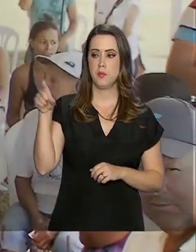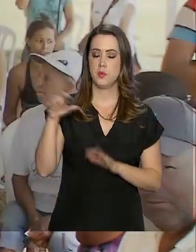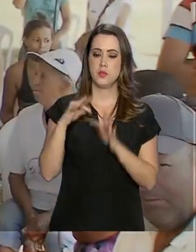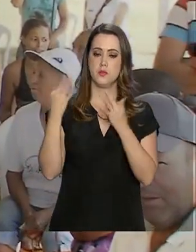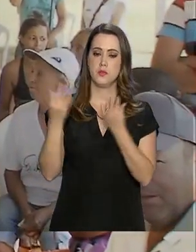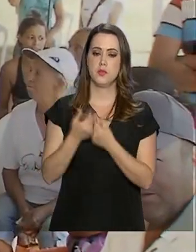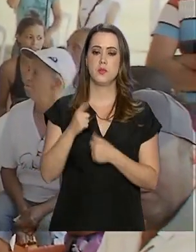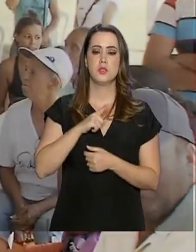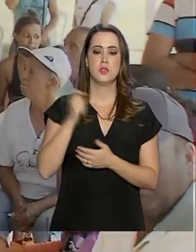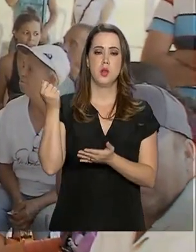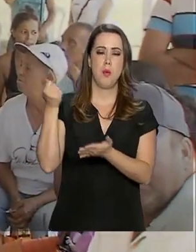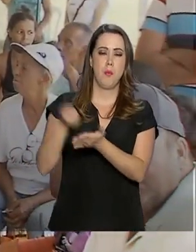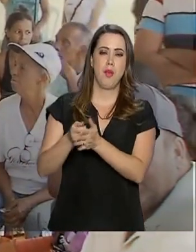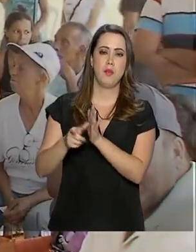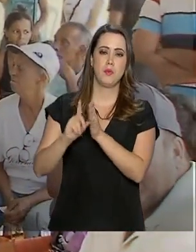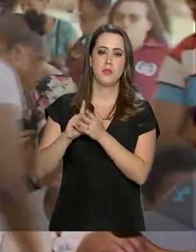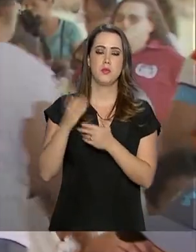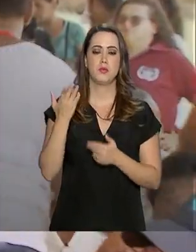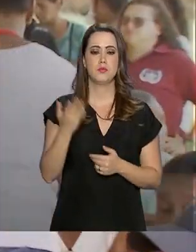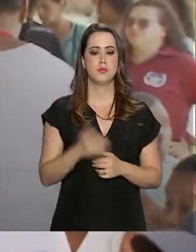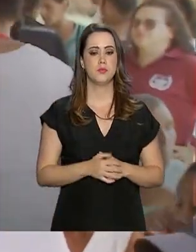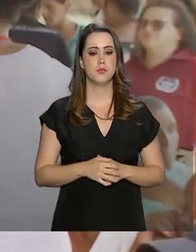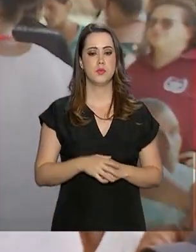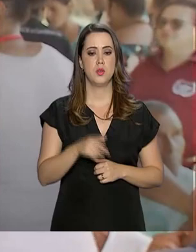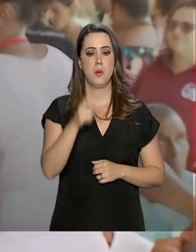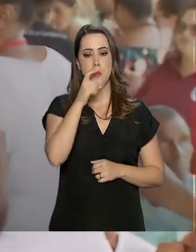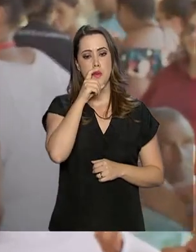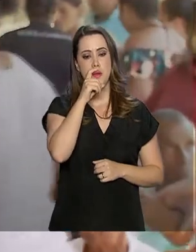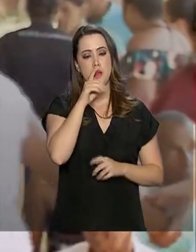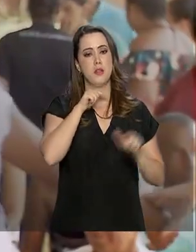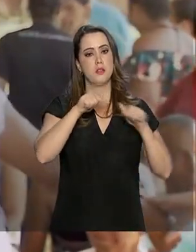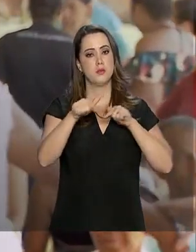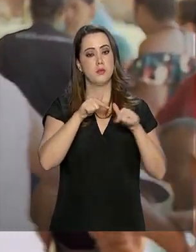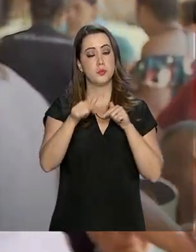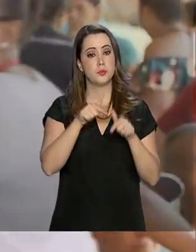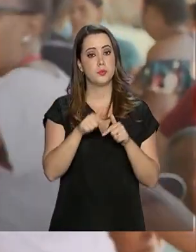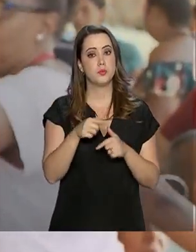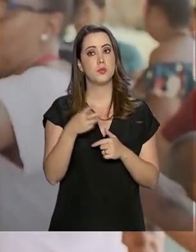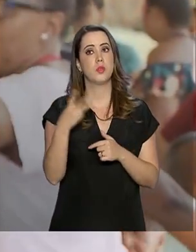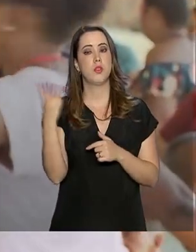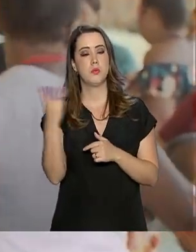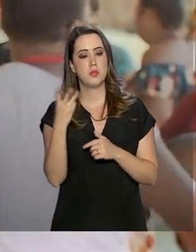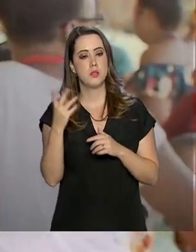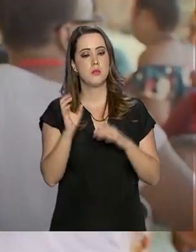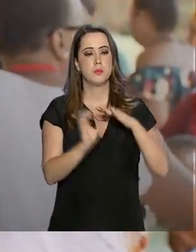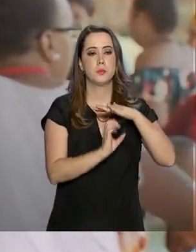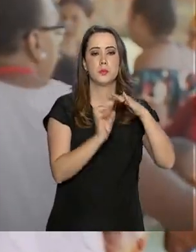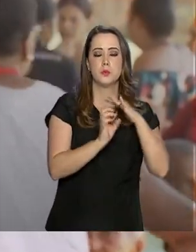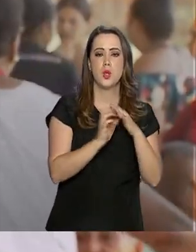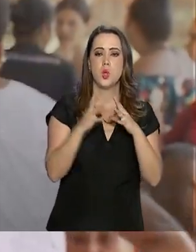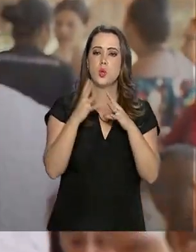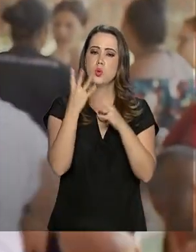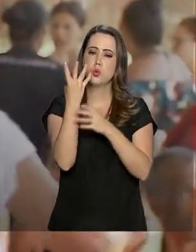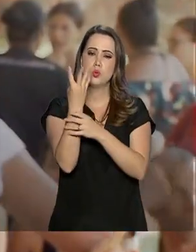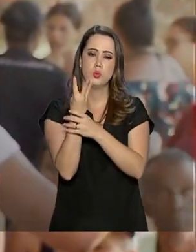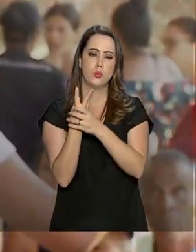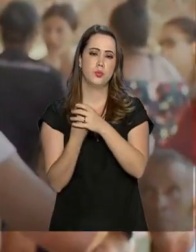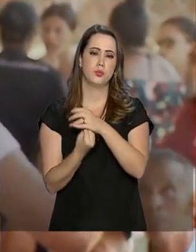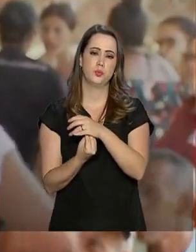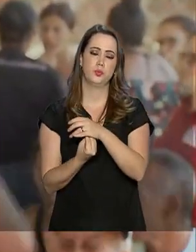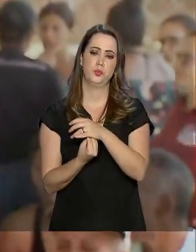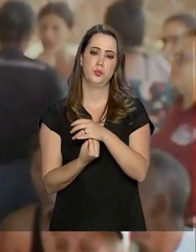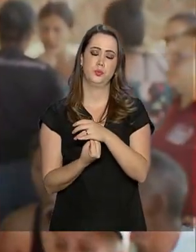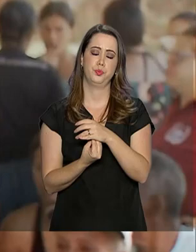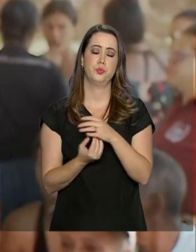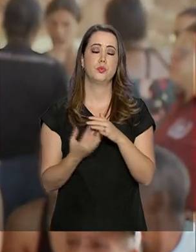Família e terá o pagamento antecipado. O pai dela, que trabalhava como terceirizado na Vale, está desaparecido.